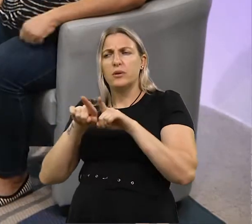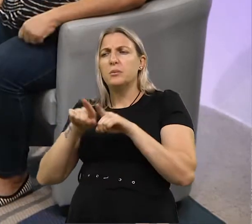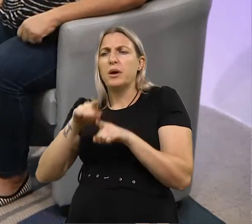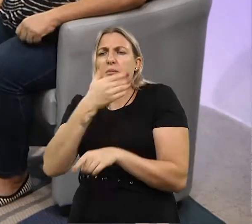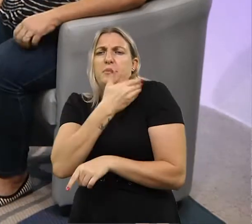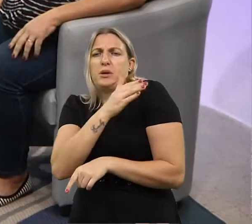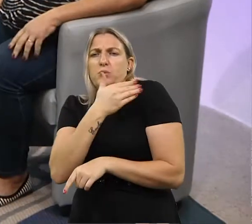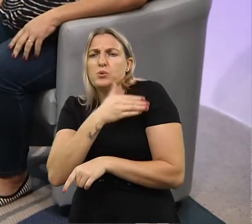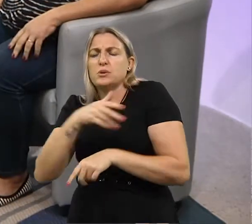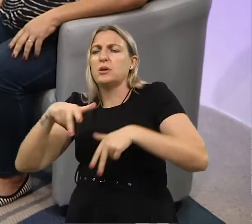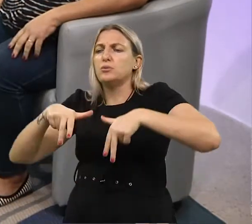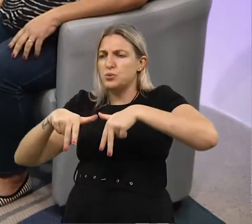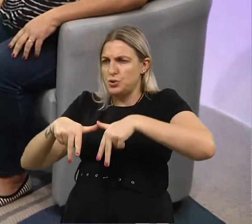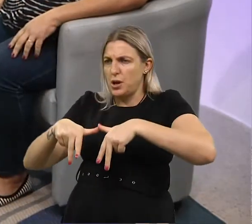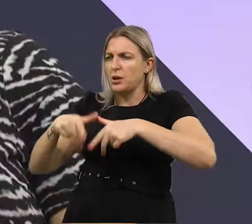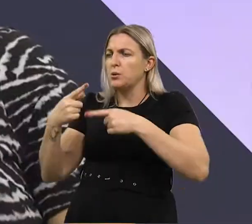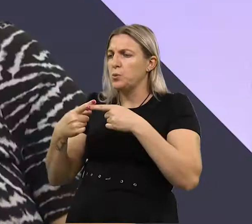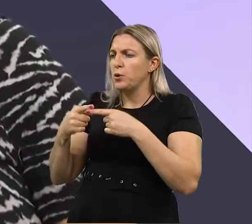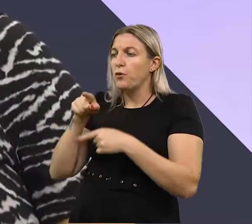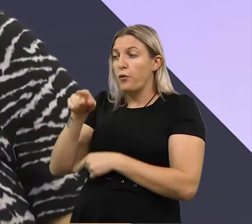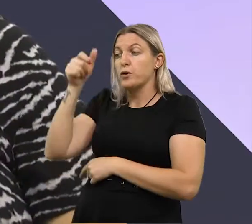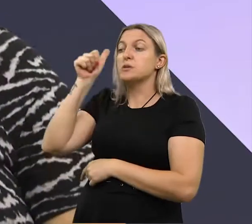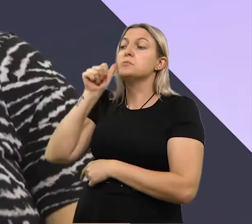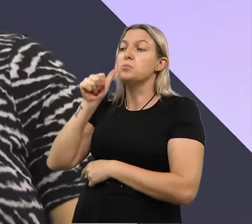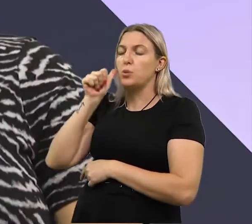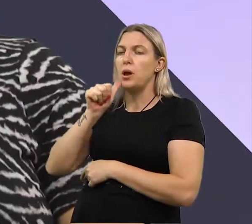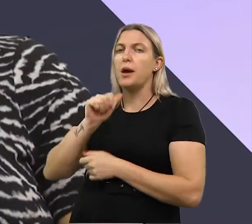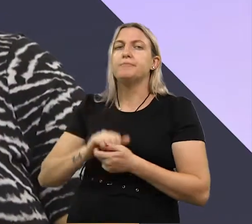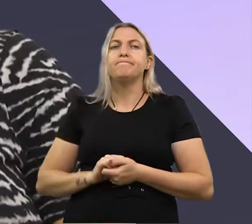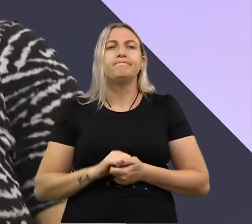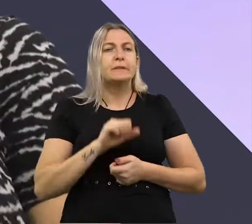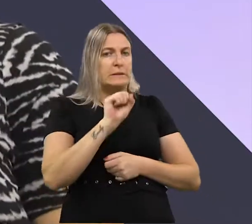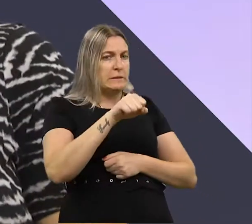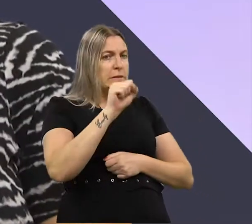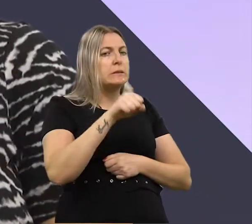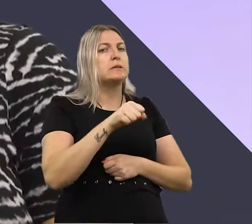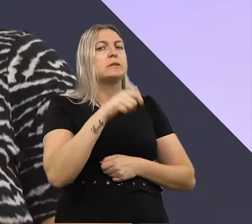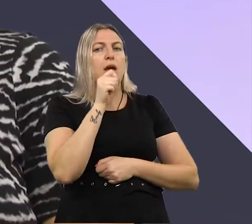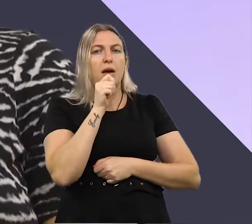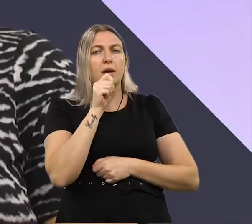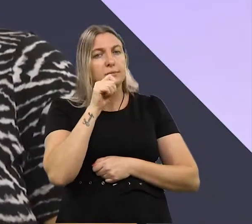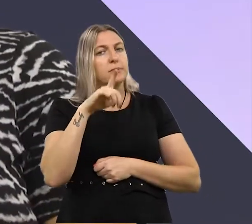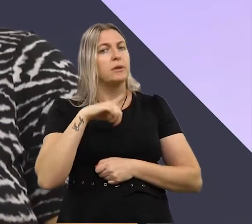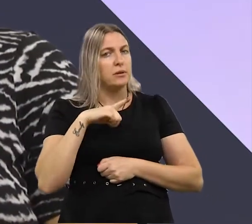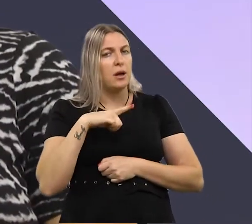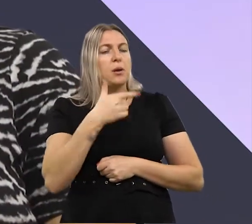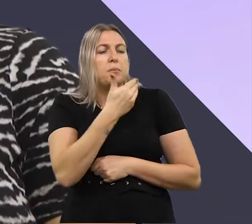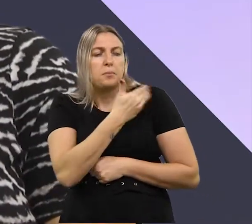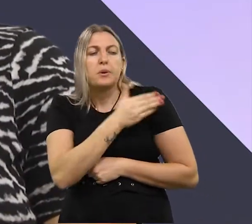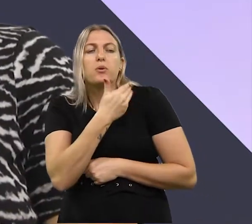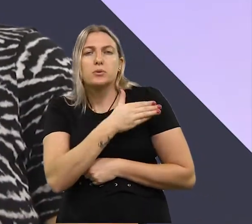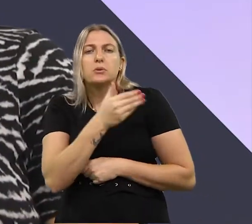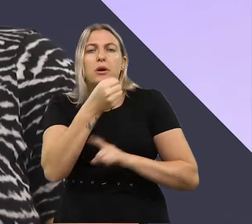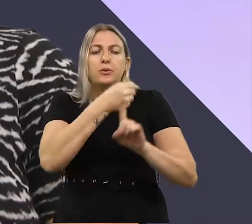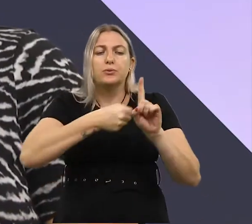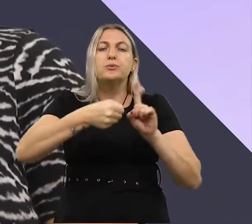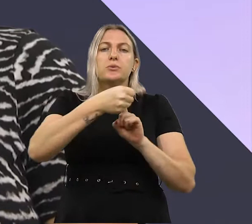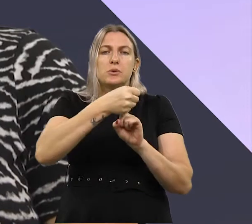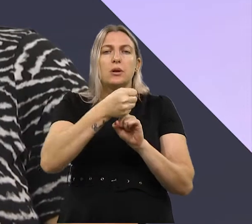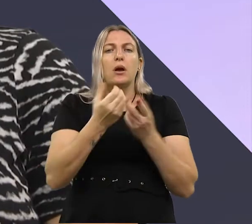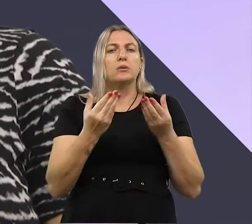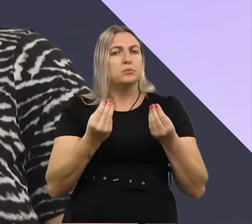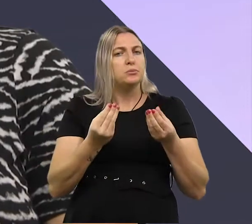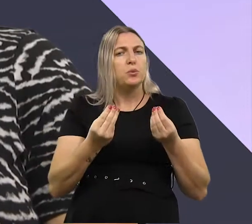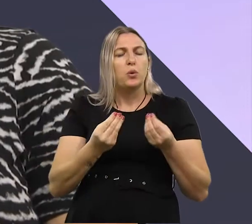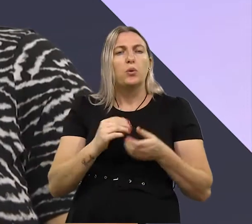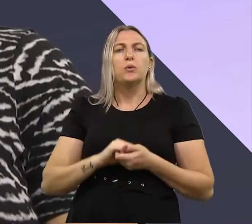por ser mulher. Exato. Infelizmente isso é muito presente e forte ainda na nossa sociedade. Acredito